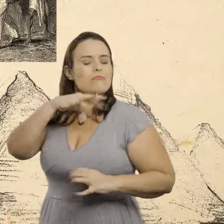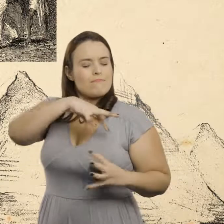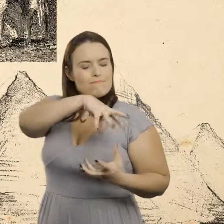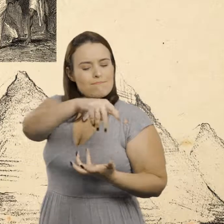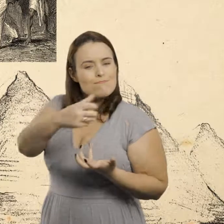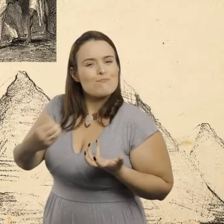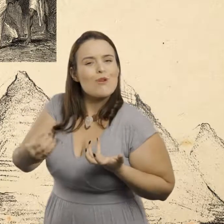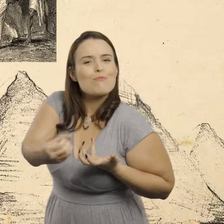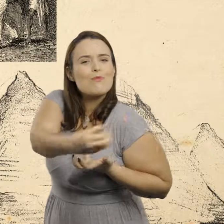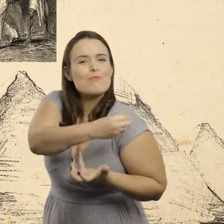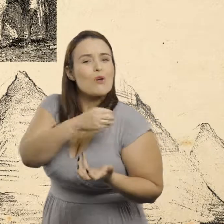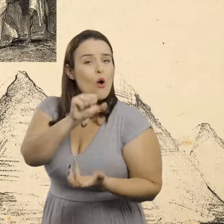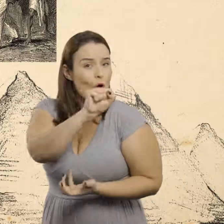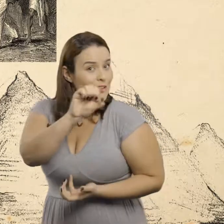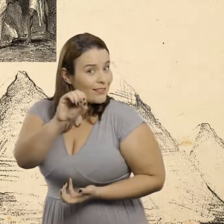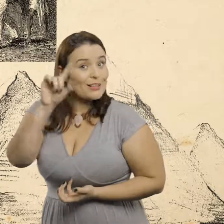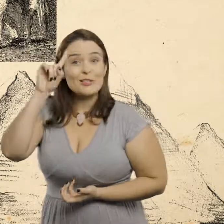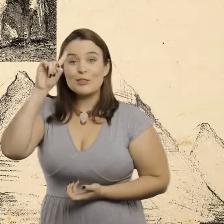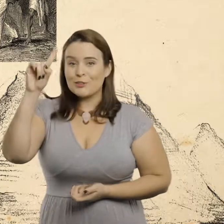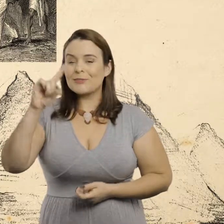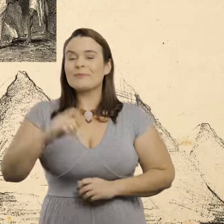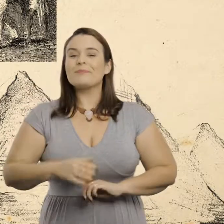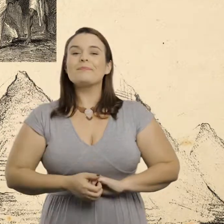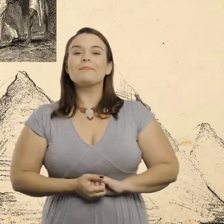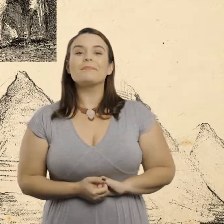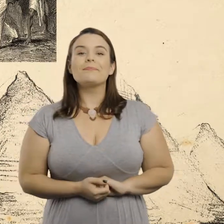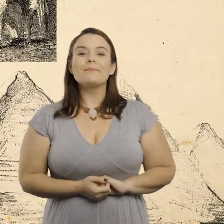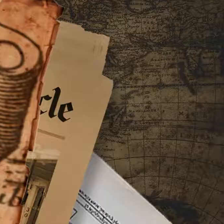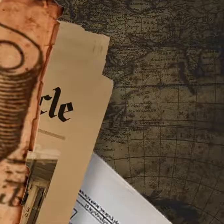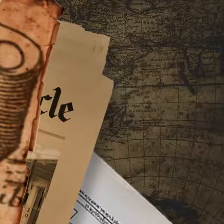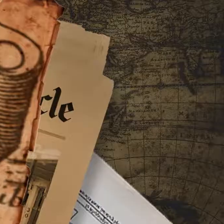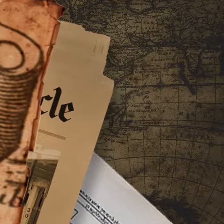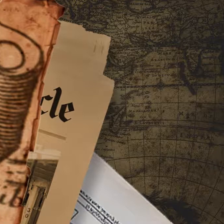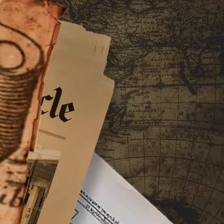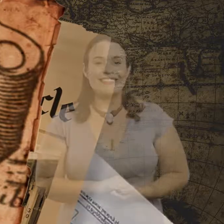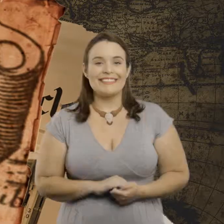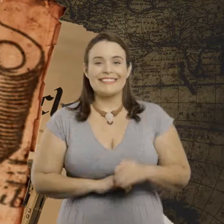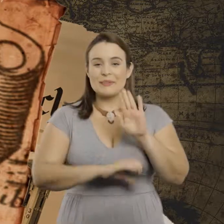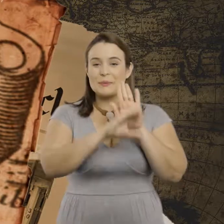dar a volta ao mundo em 80 dias.